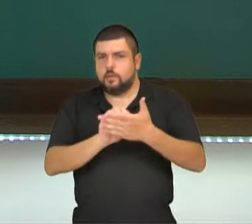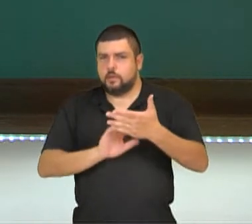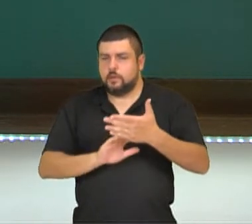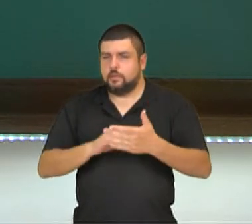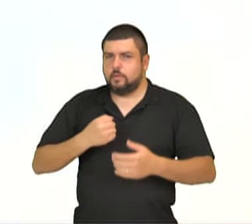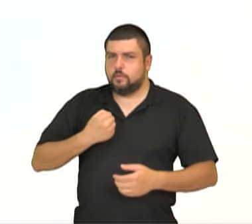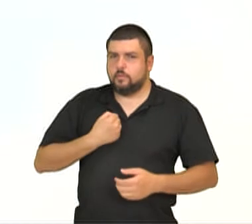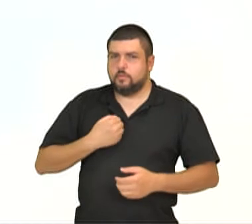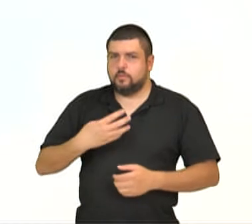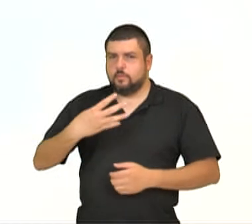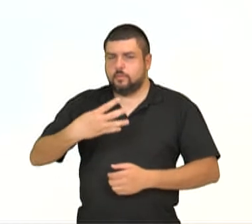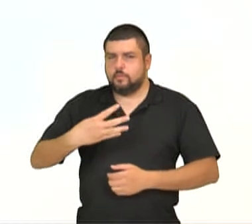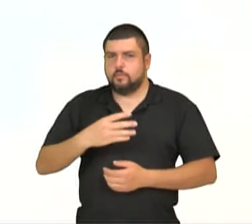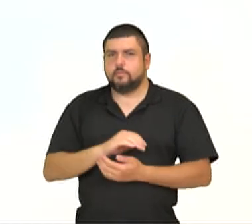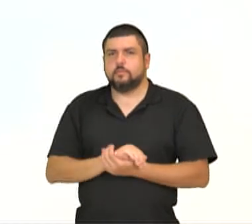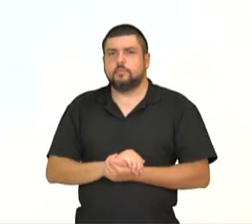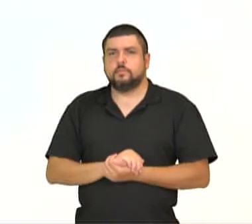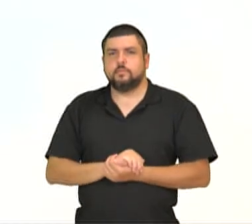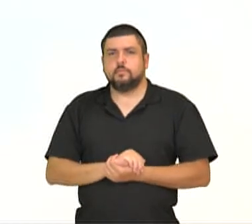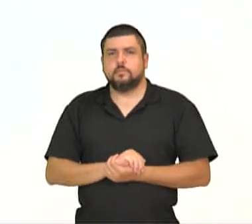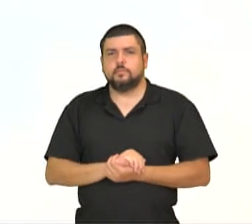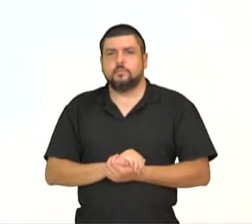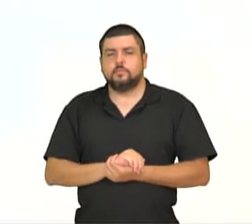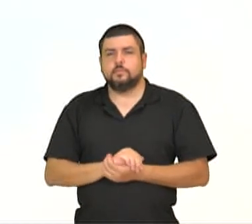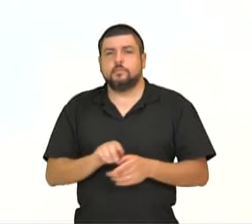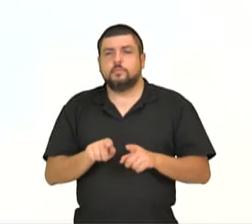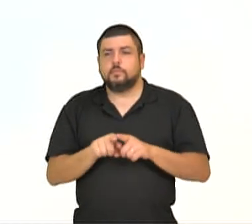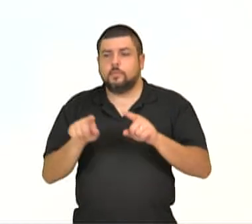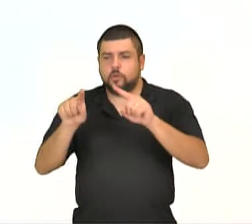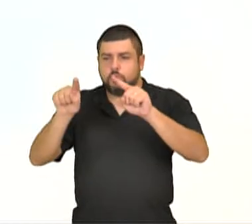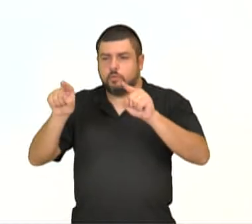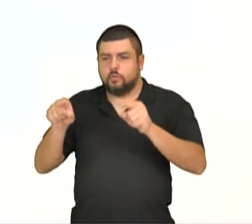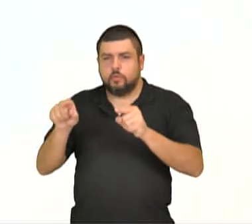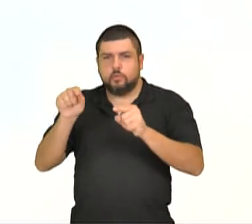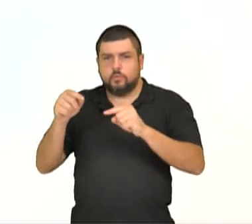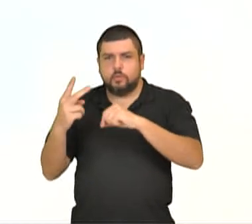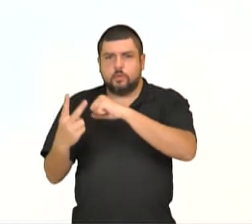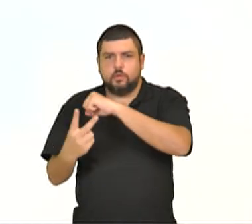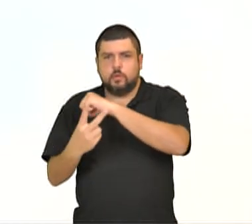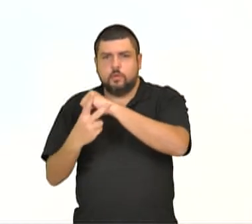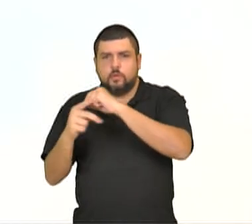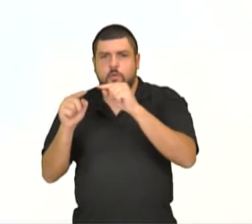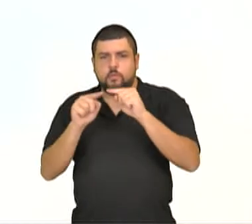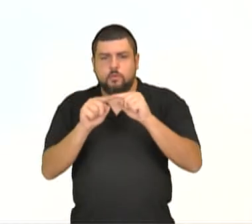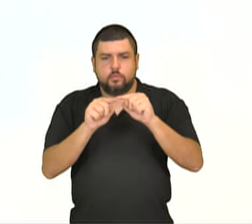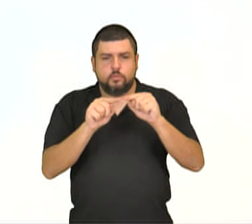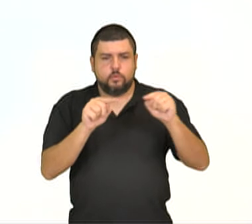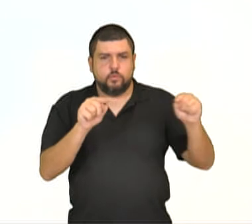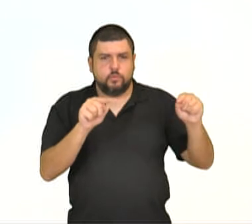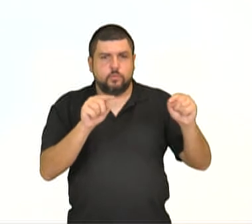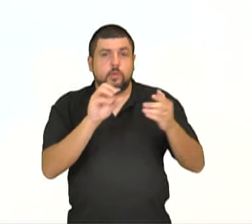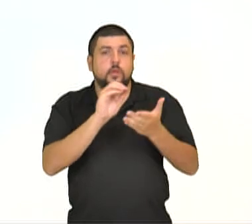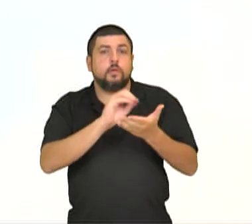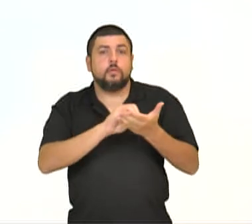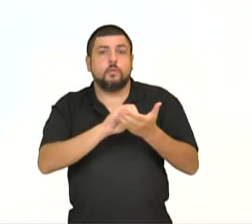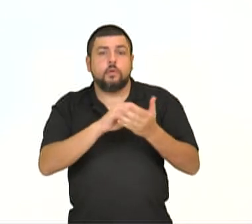então, completa as frases conjugando os verbos entre parênteses em imperativo. Letra